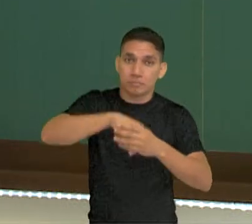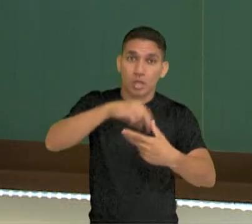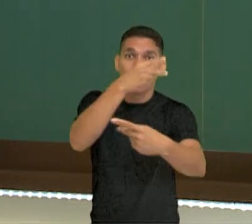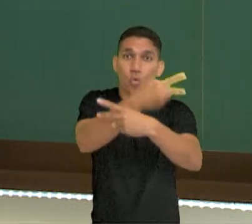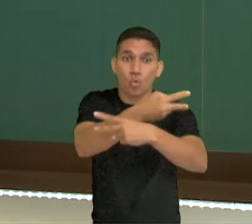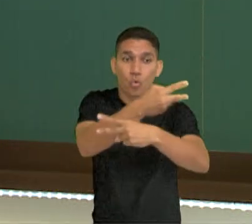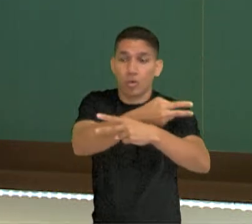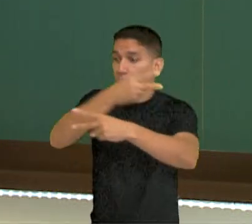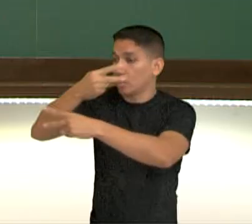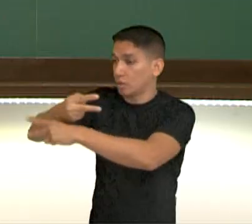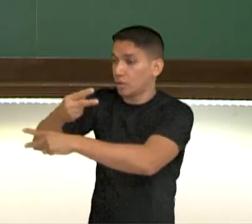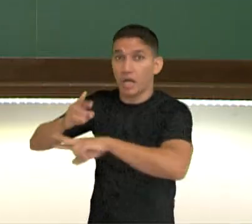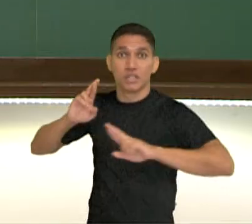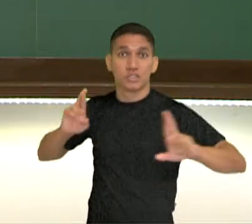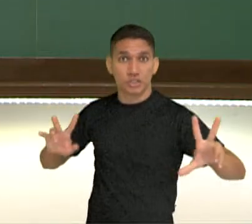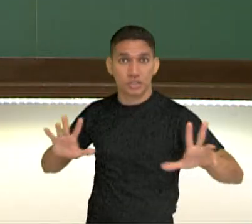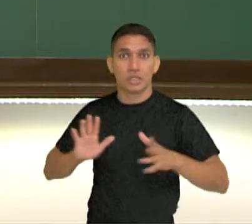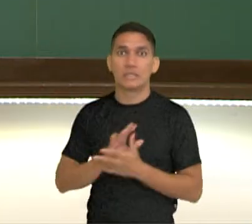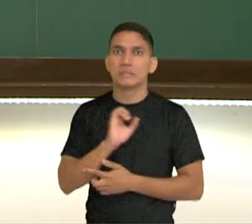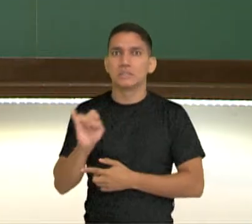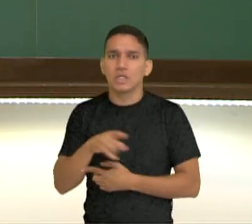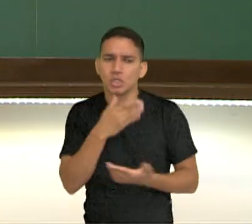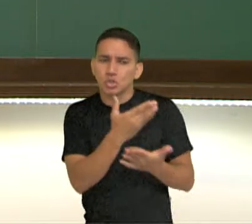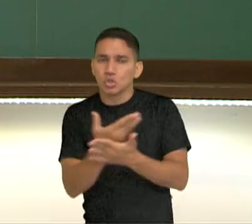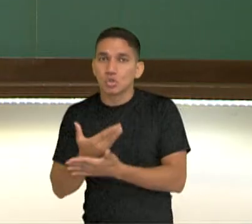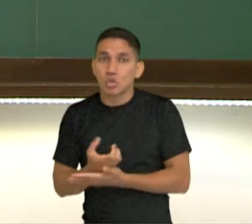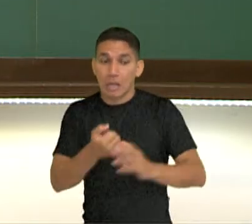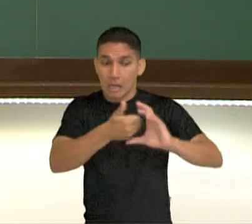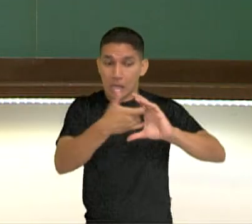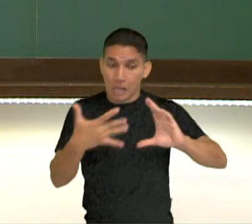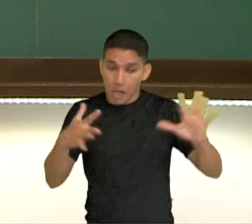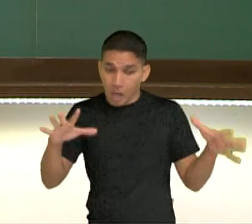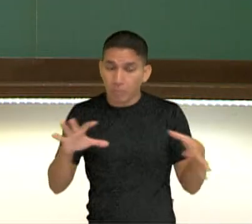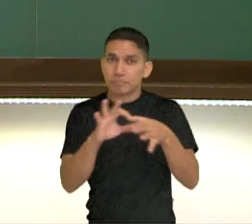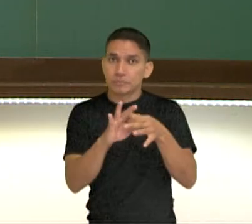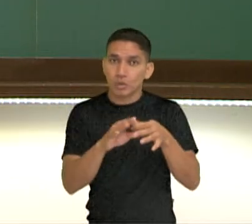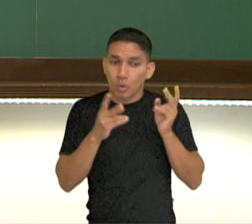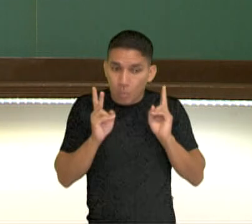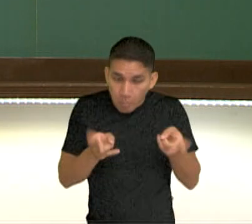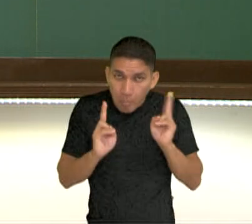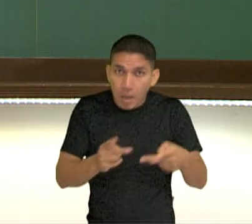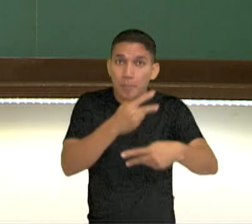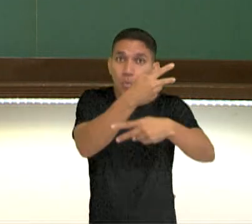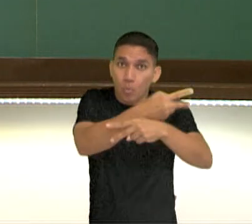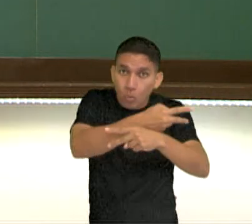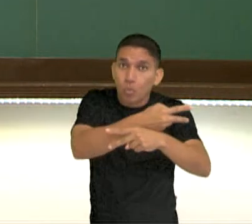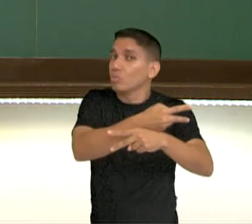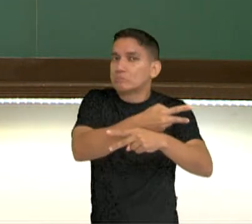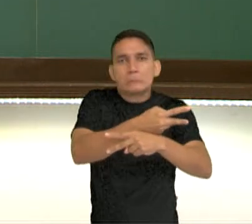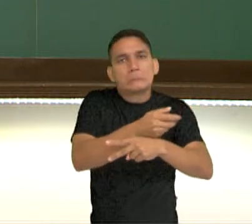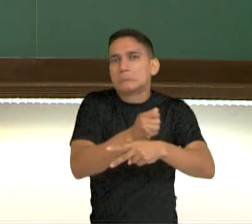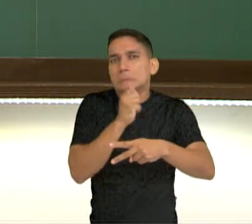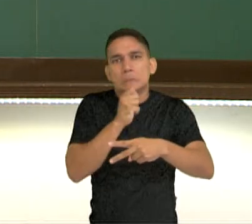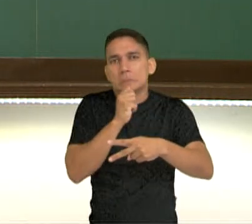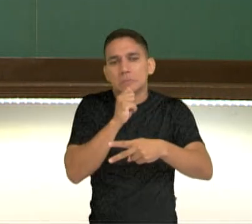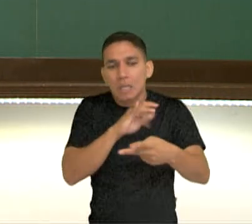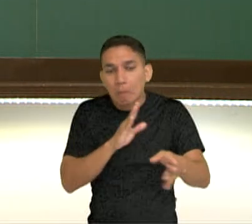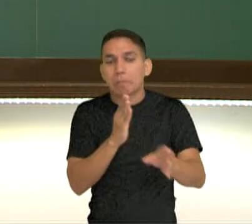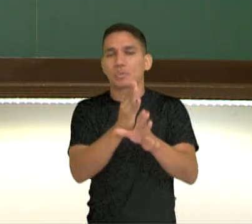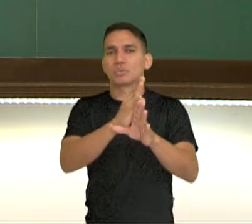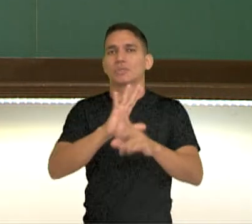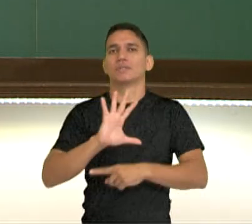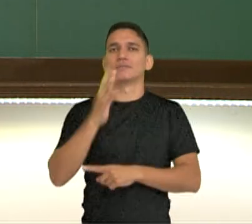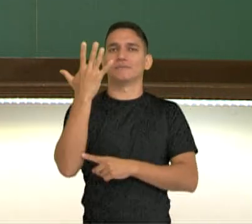cromossomos diferentes. Se ele tivesse estudado características que estavam ligadas, que estavam no mesmo cromossomo, ele não teria obtido esses